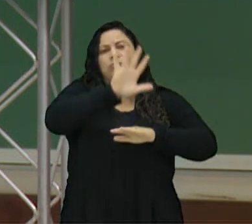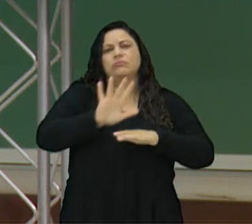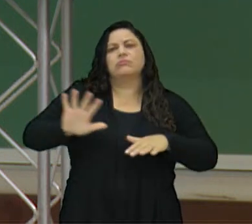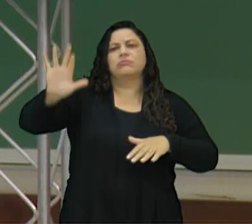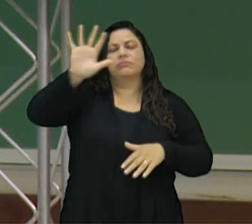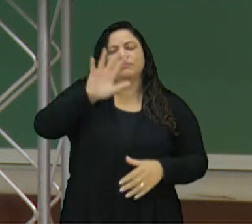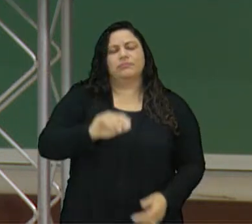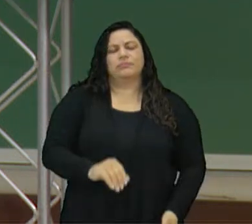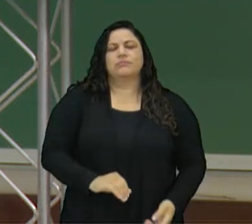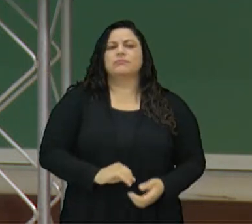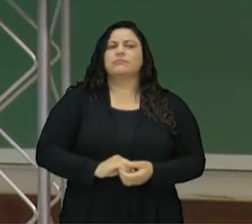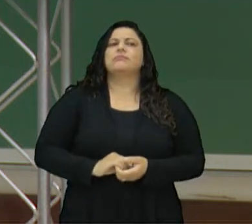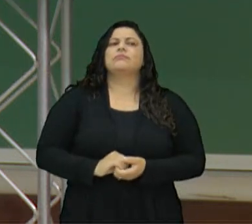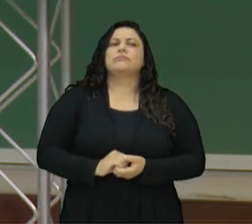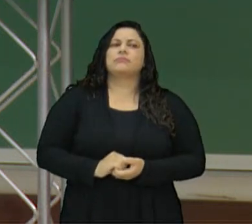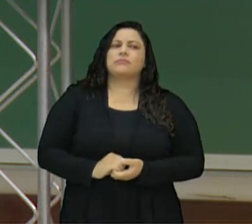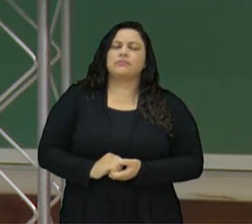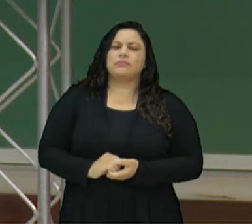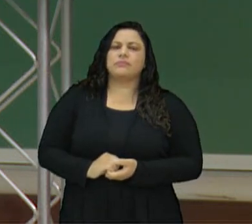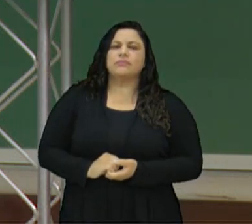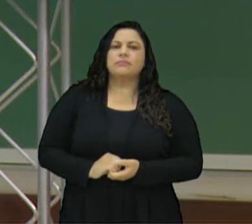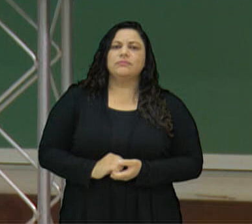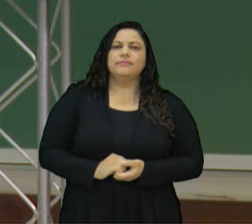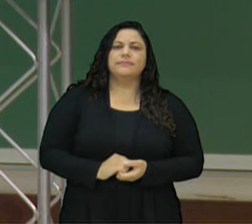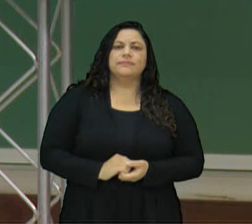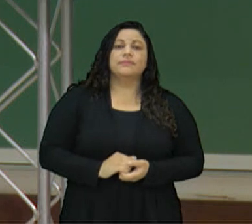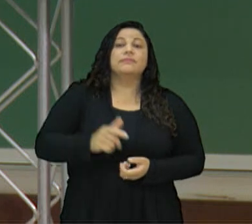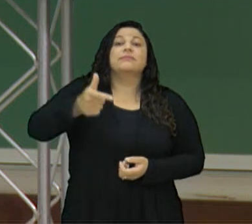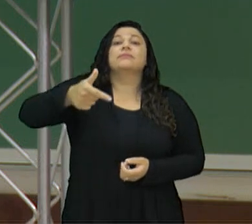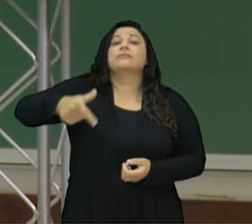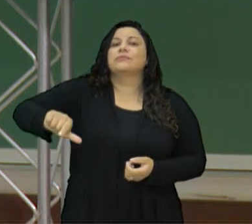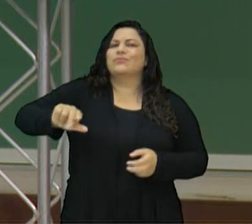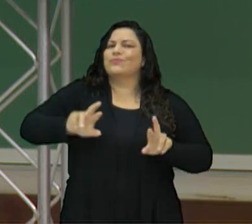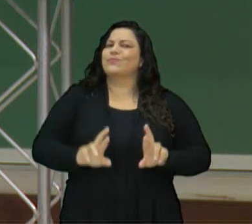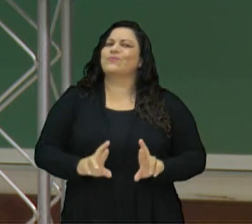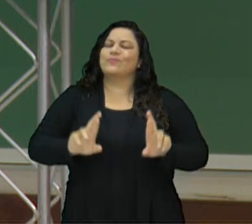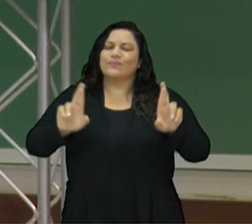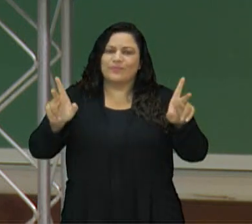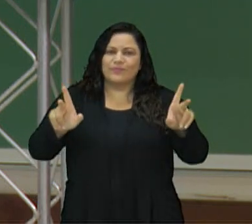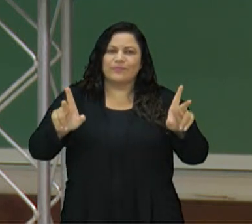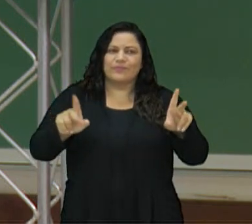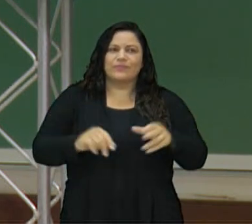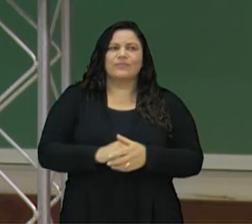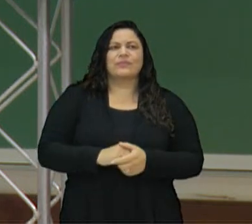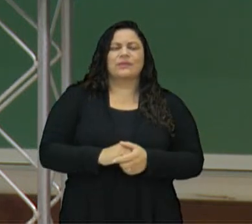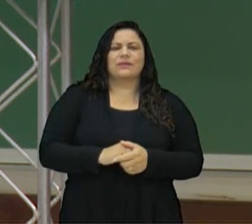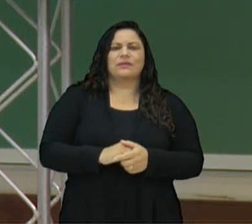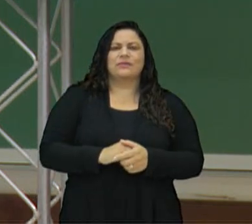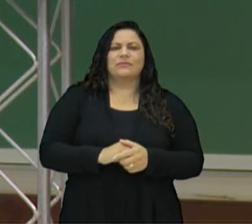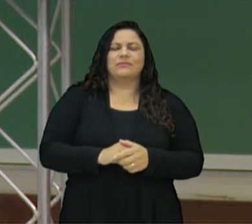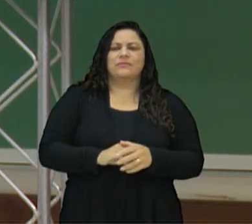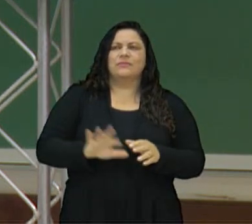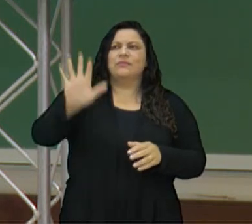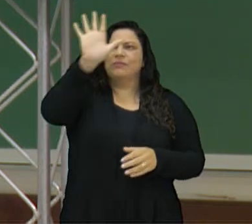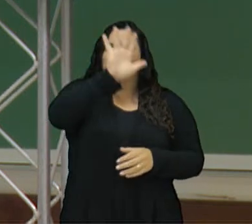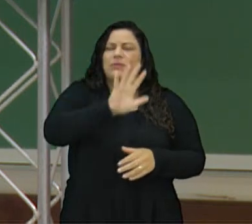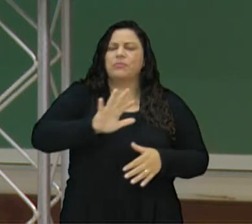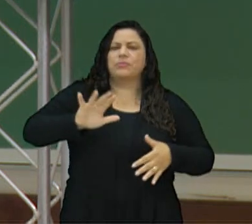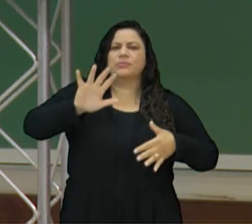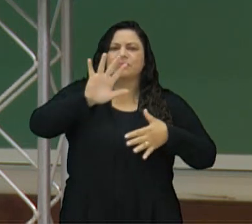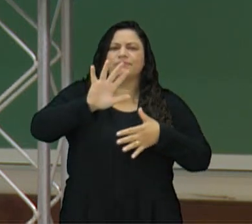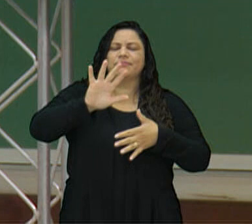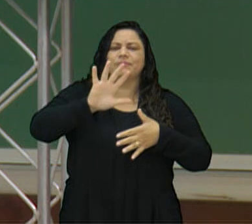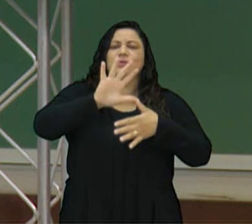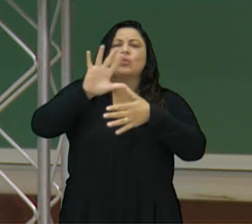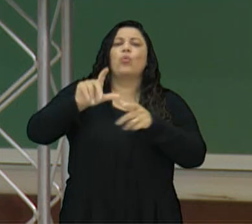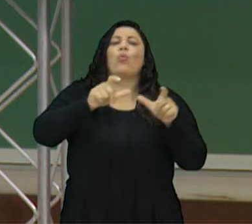falante. Então, temos as fotos. A outra diferença é ver o mapa, la ubicación, la